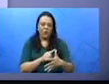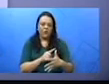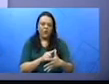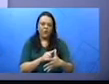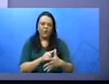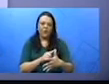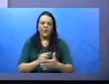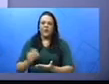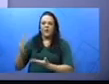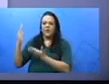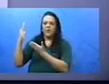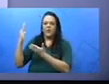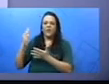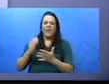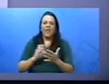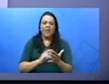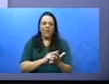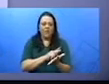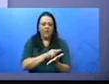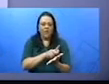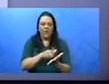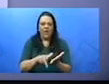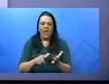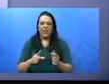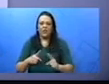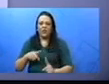Analfabetos, rudimentar, elementar,